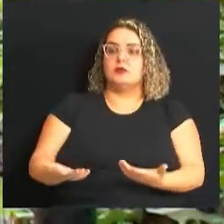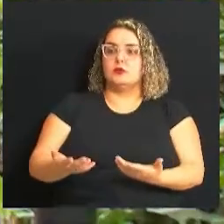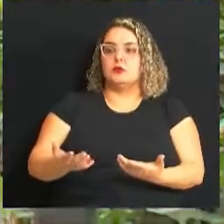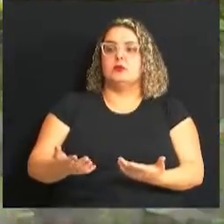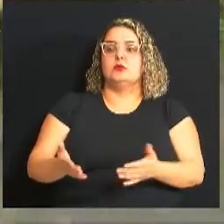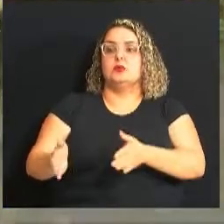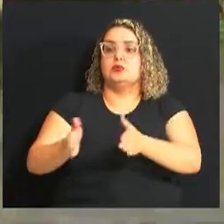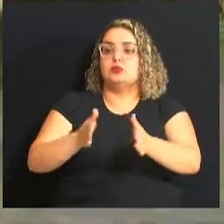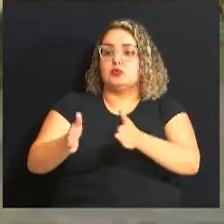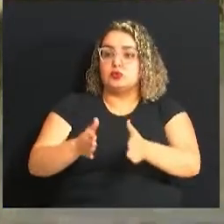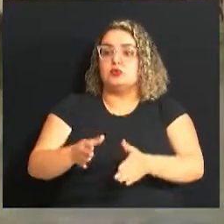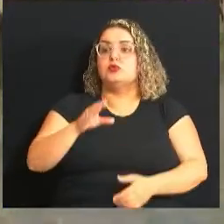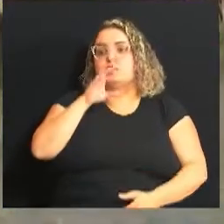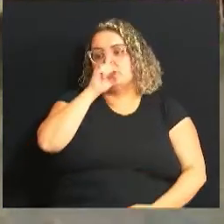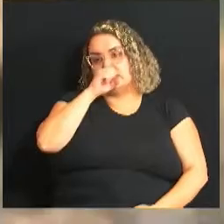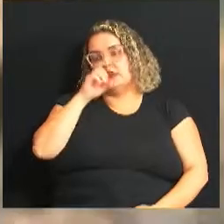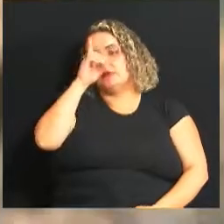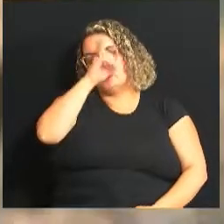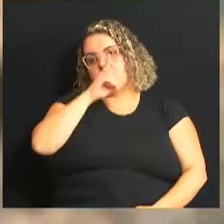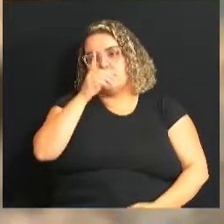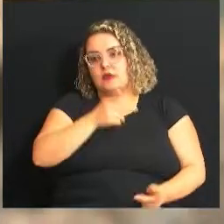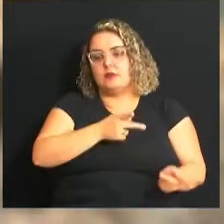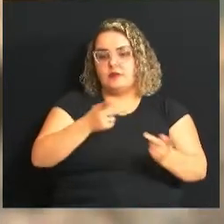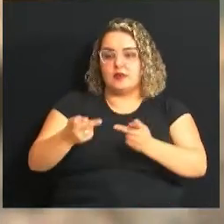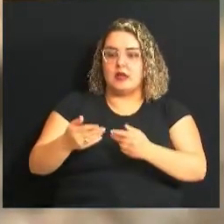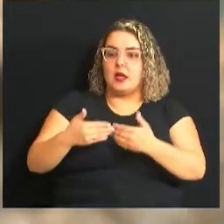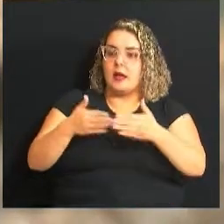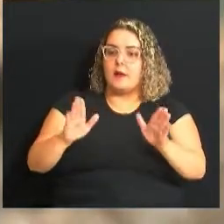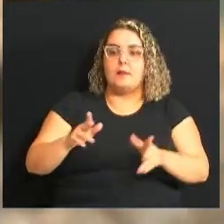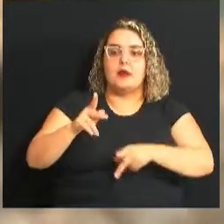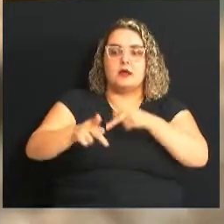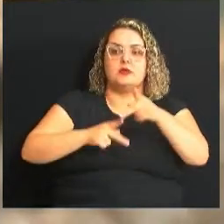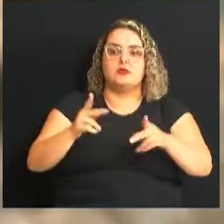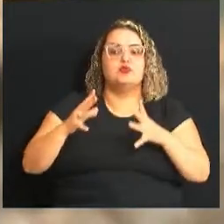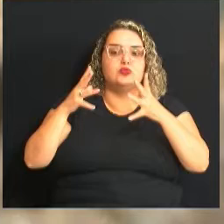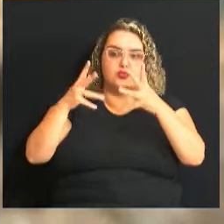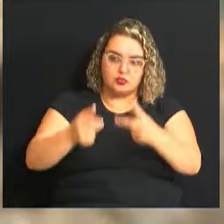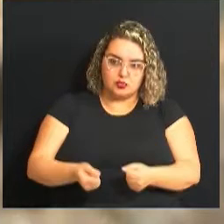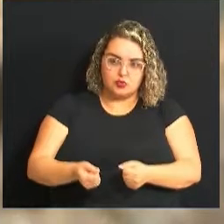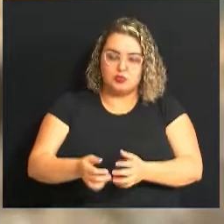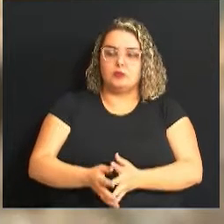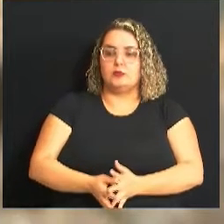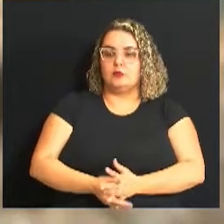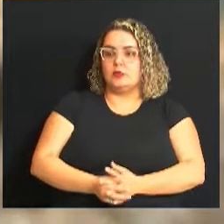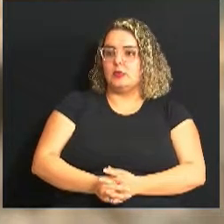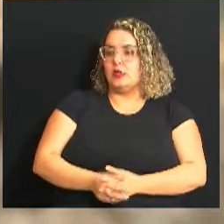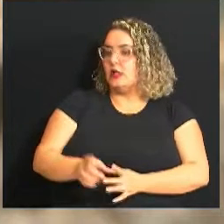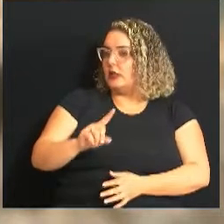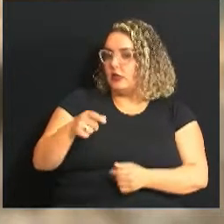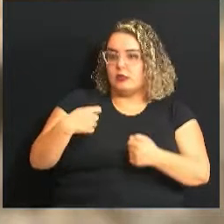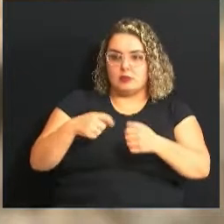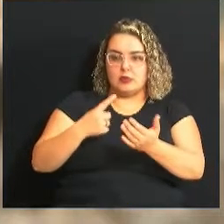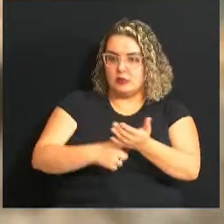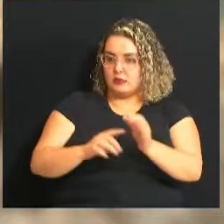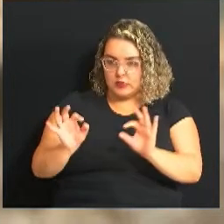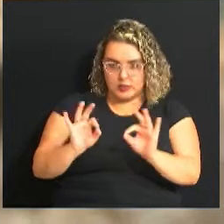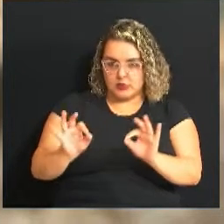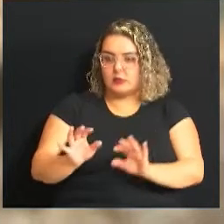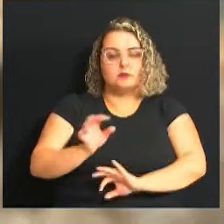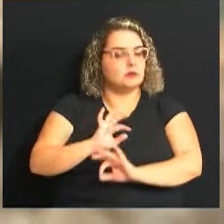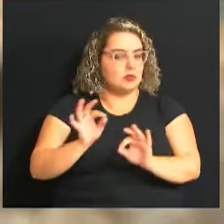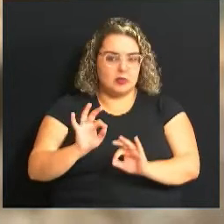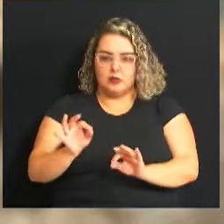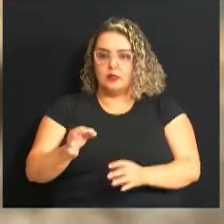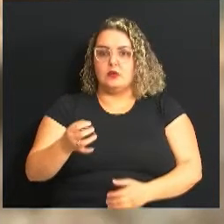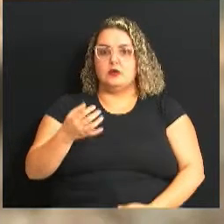durante o final de semana, a visitação é aberta à população de um modo geral. Não precisa marcar, não precisa nada. Não. Você que